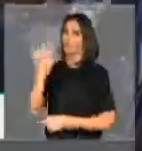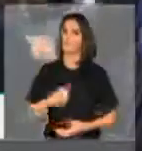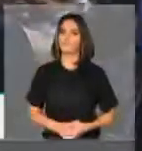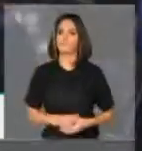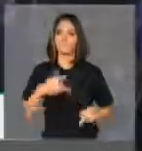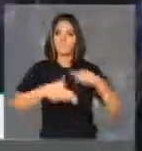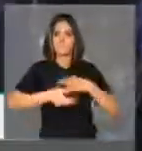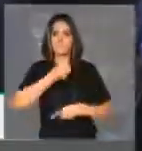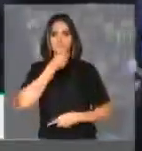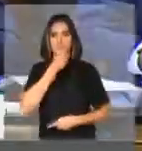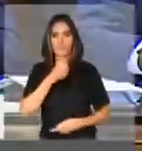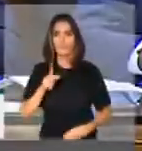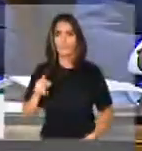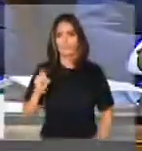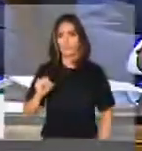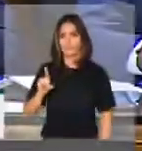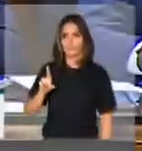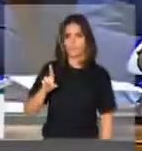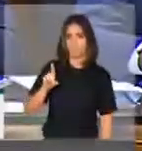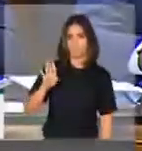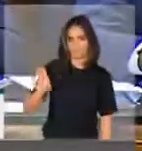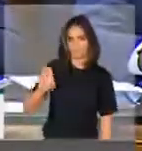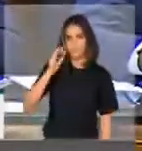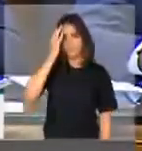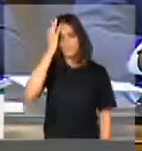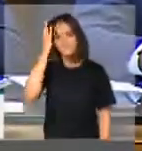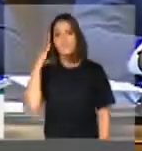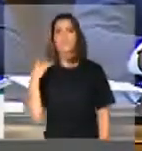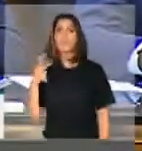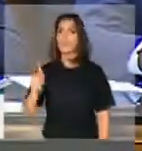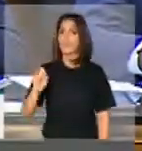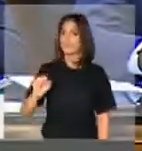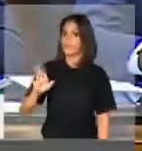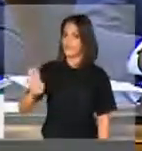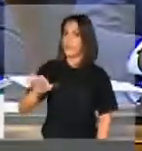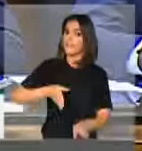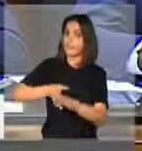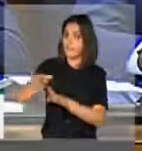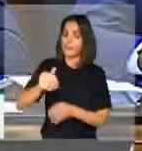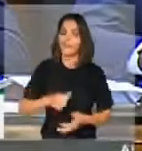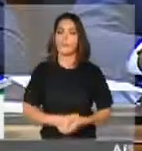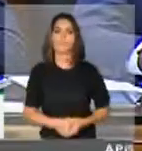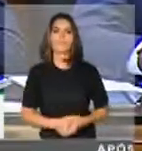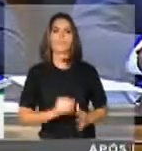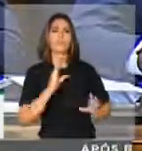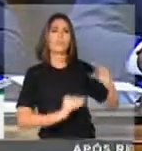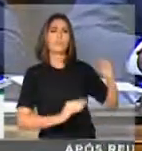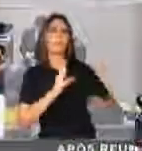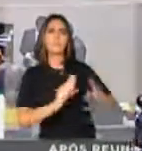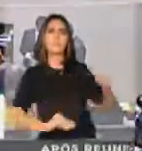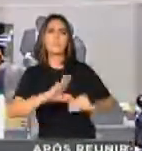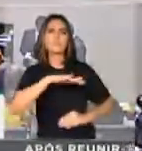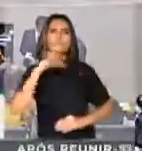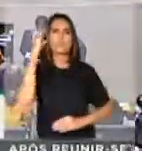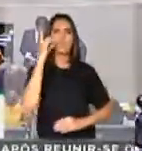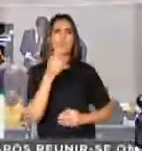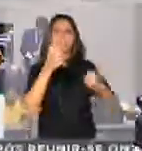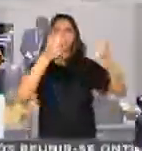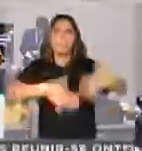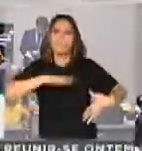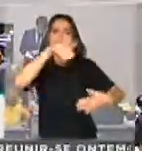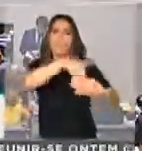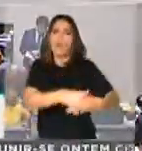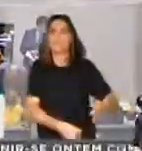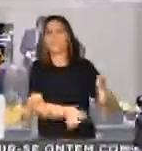PSD, para encaminhar. Presidente, solidariedade, para encaminhar. PSB, para encaminhar. PDT, depois, Vanderlei Macris votou com o partido na última